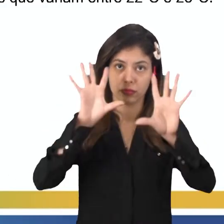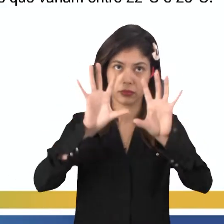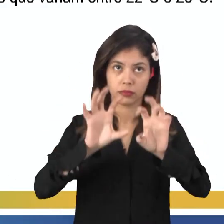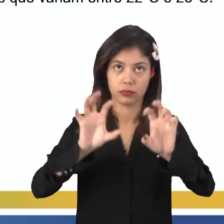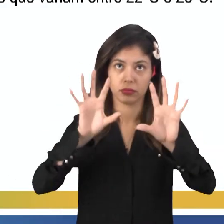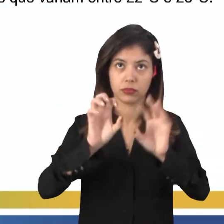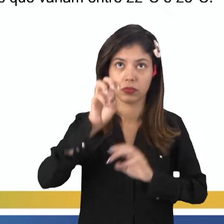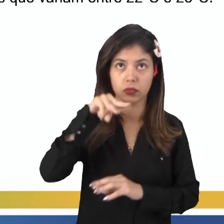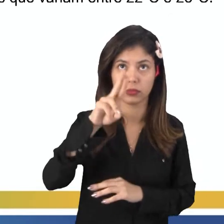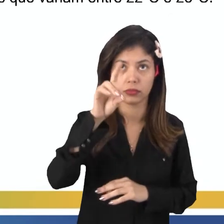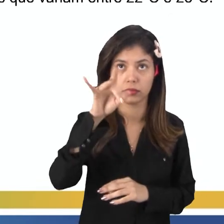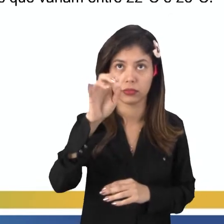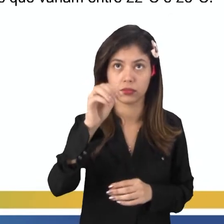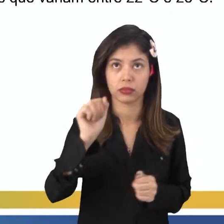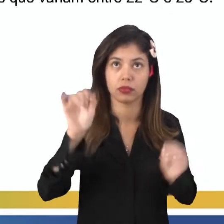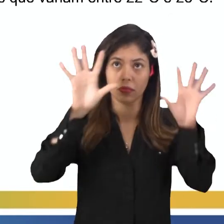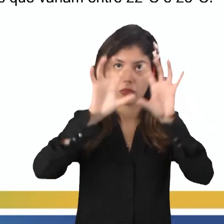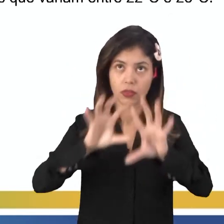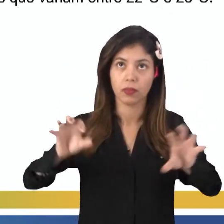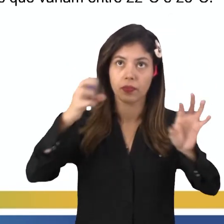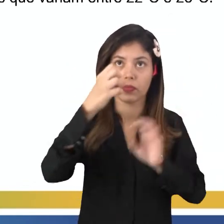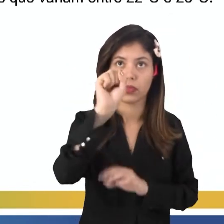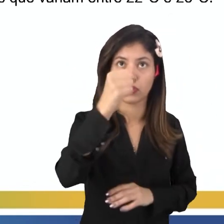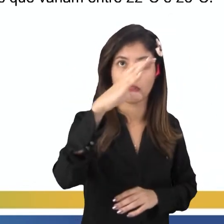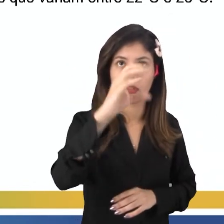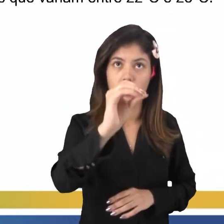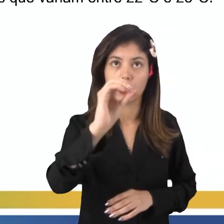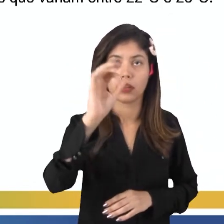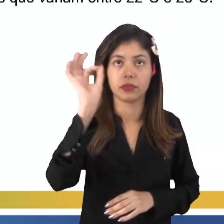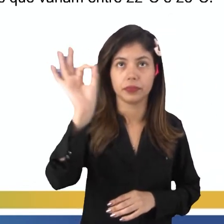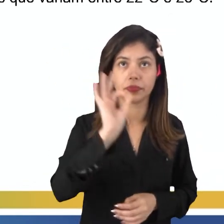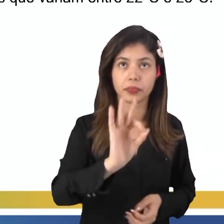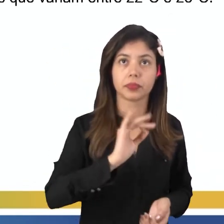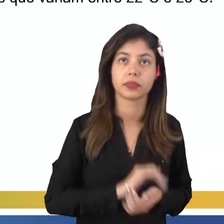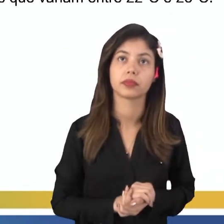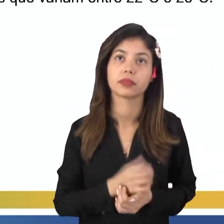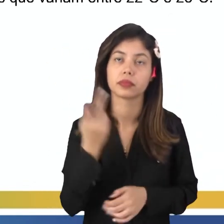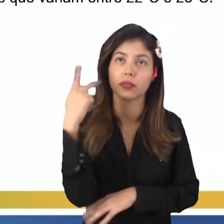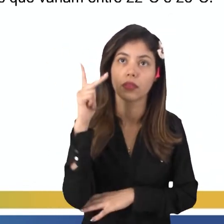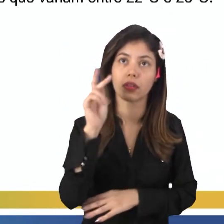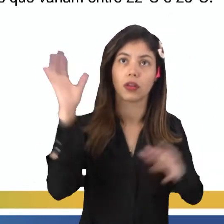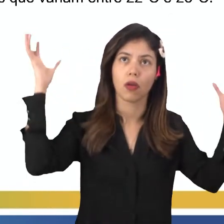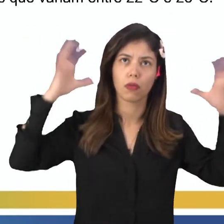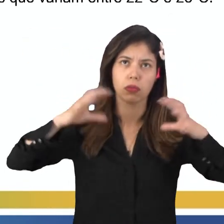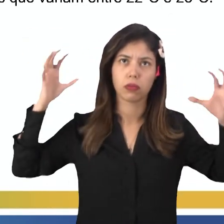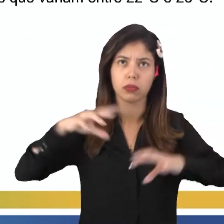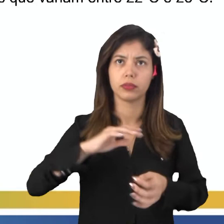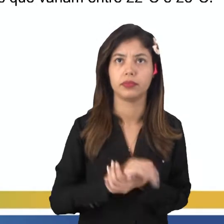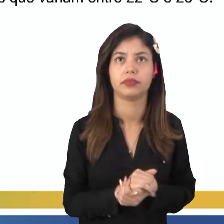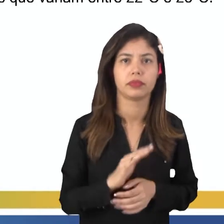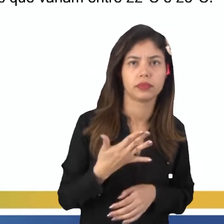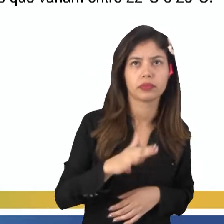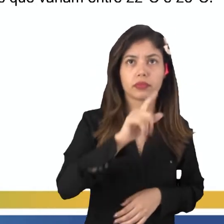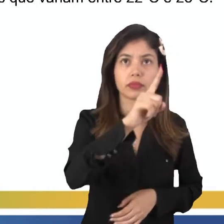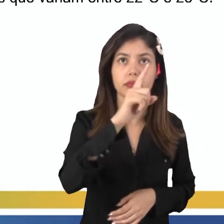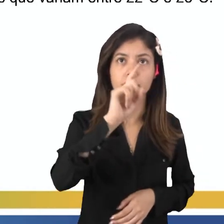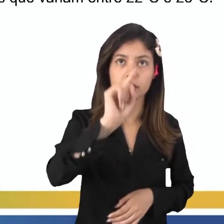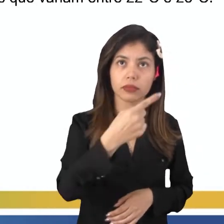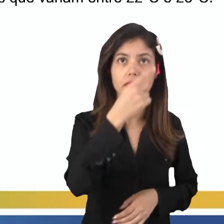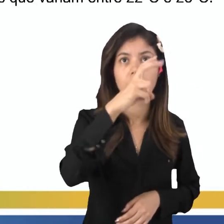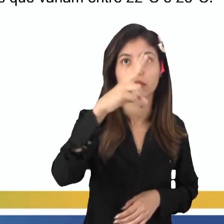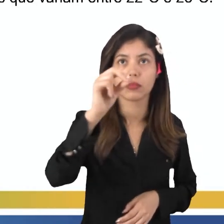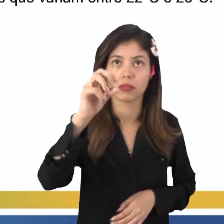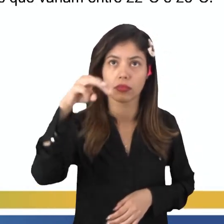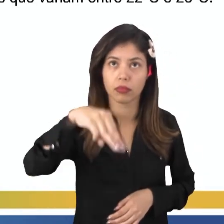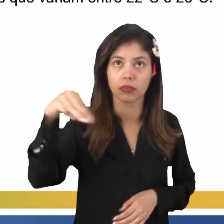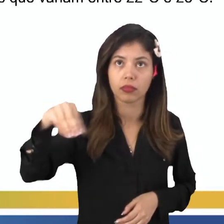que pode chegar a 80%, pelos extensos períodos de chuva, cujo índice pluviométrico varia de